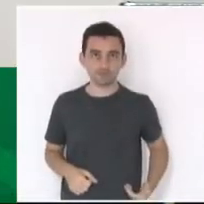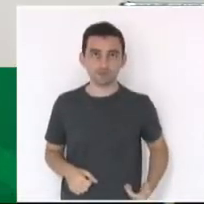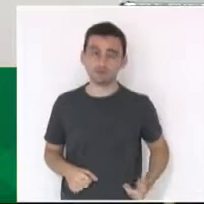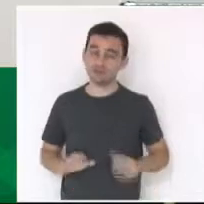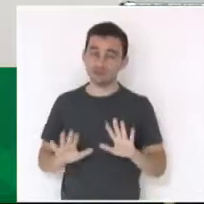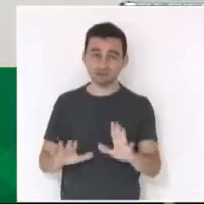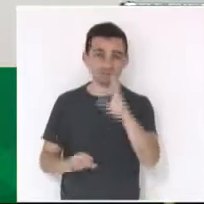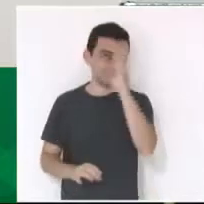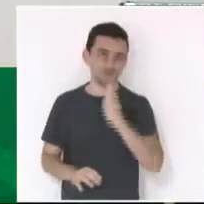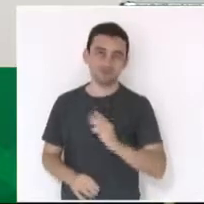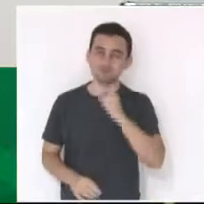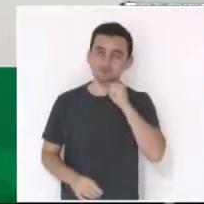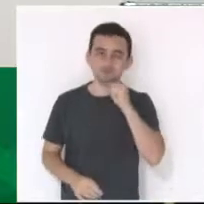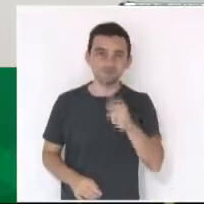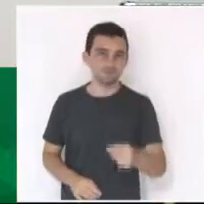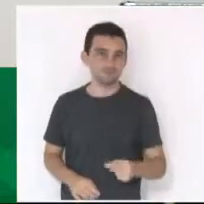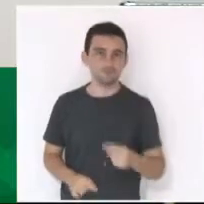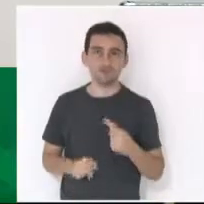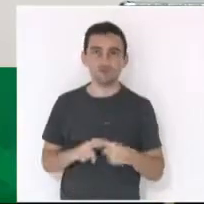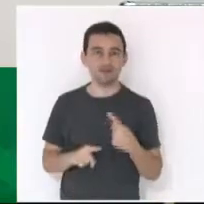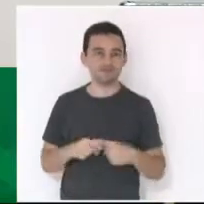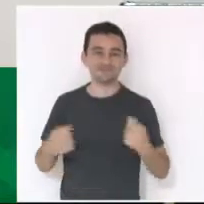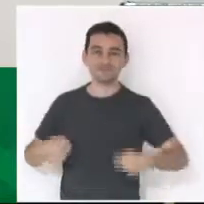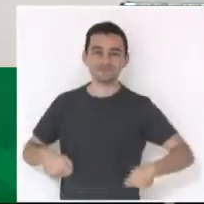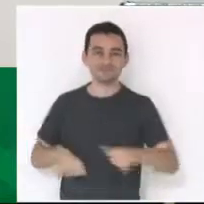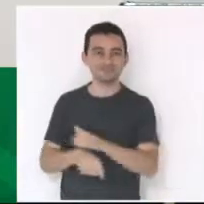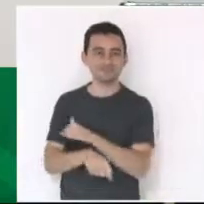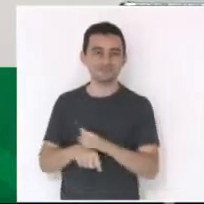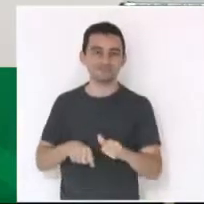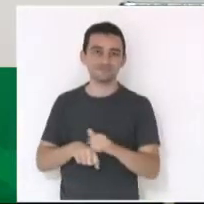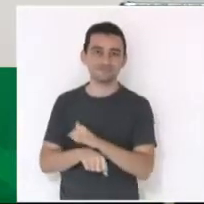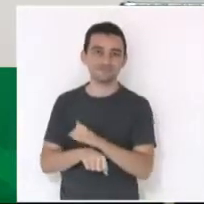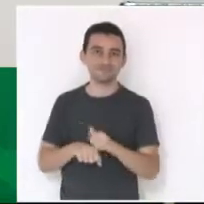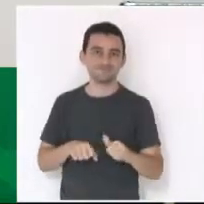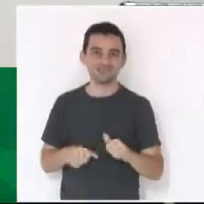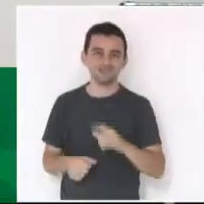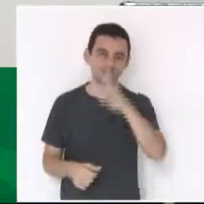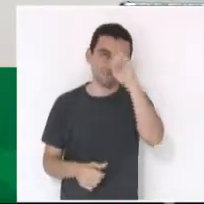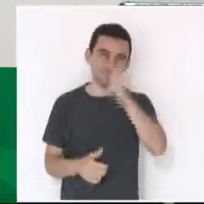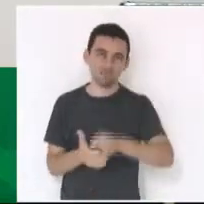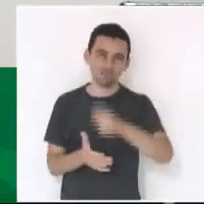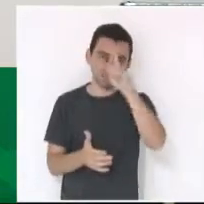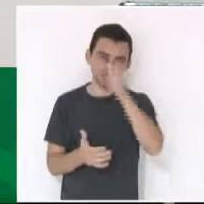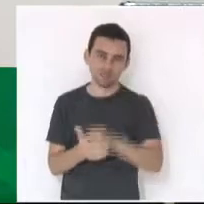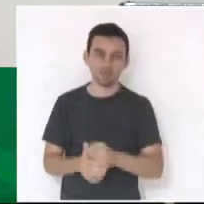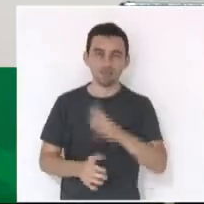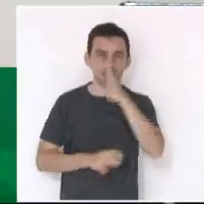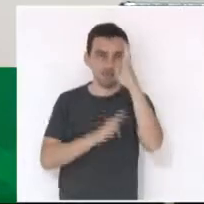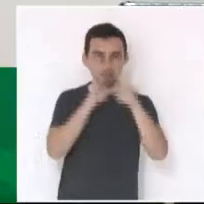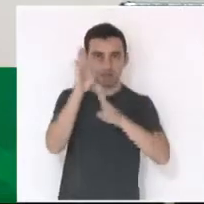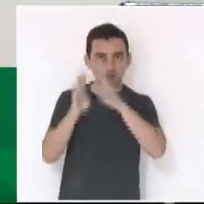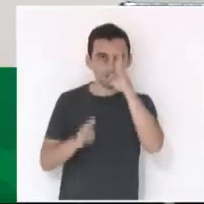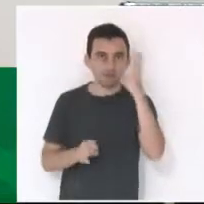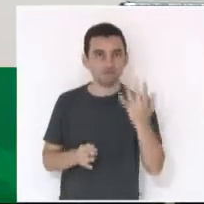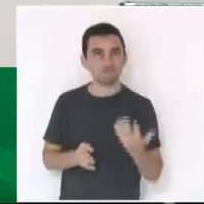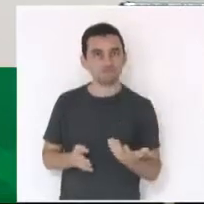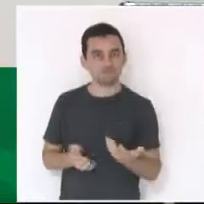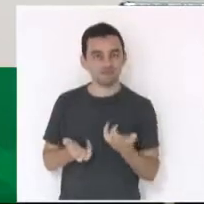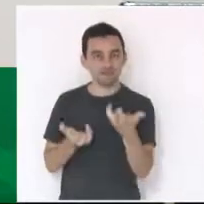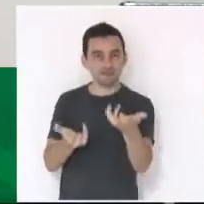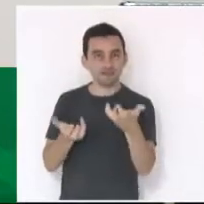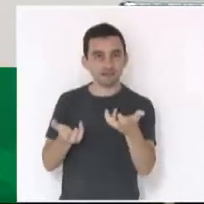Brasil porque isso exige planejamento e não decisões a soldadas motivadas pela necessidade